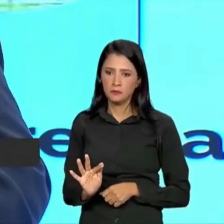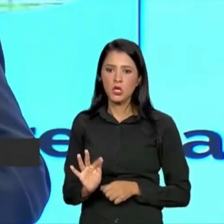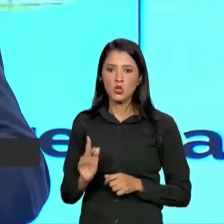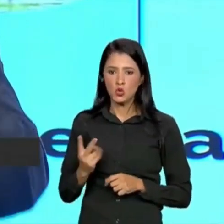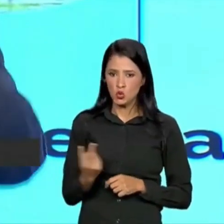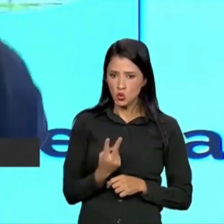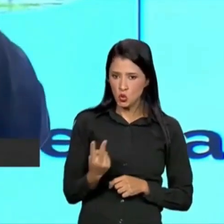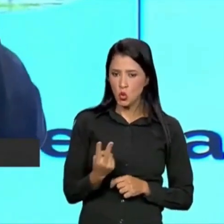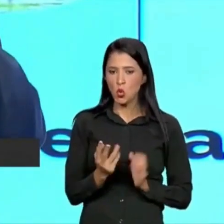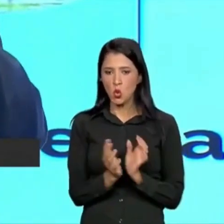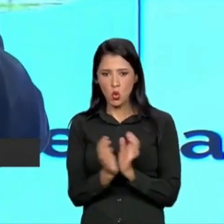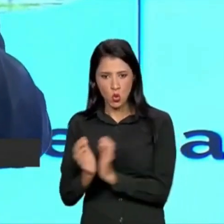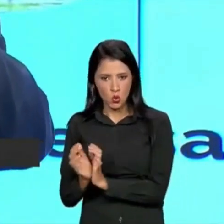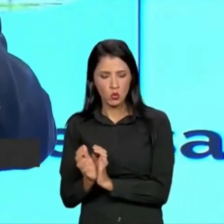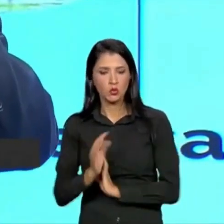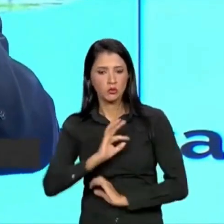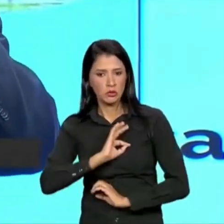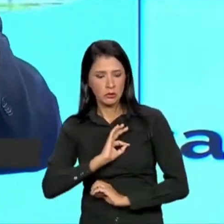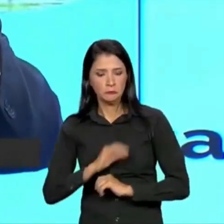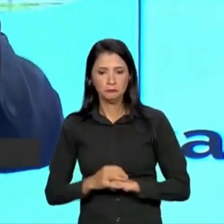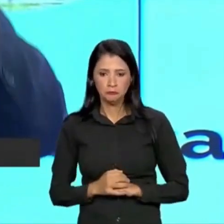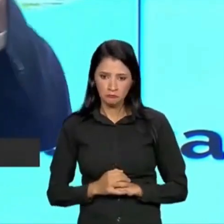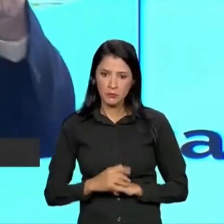temos 3